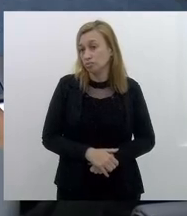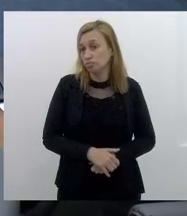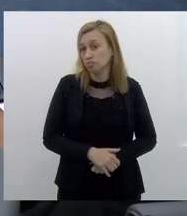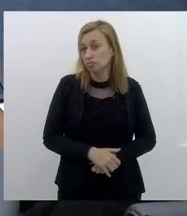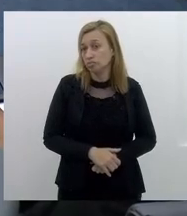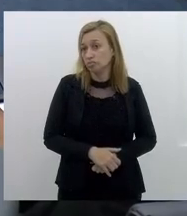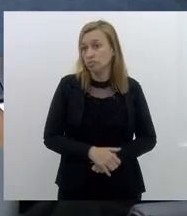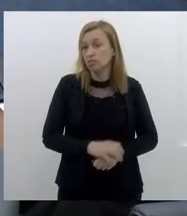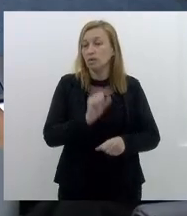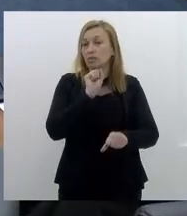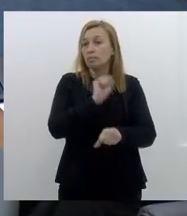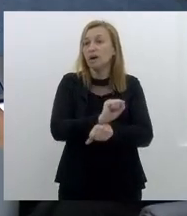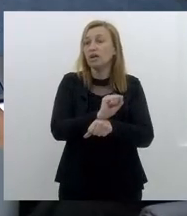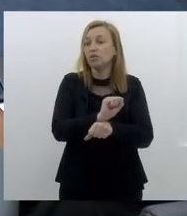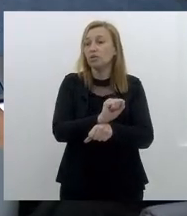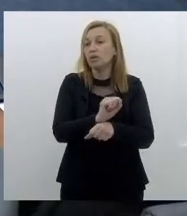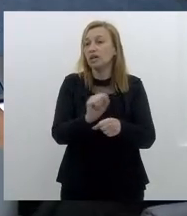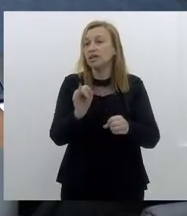o